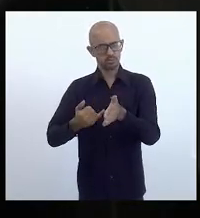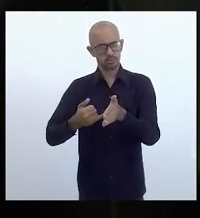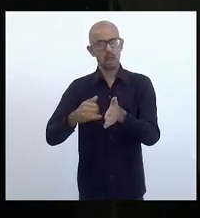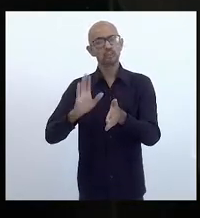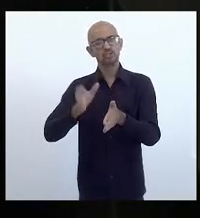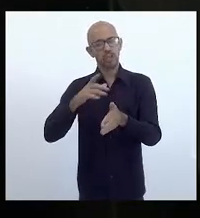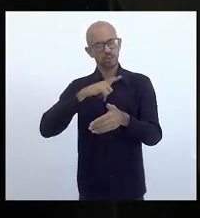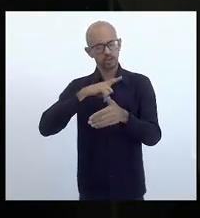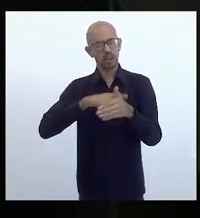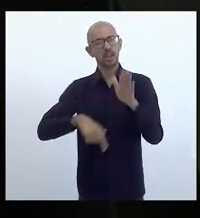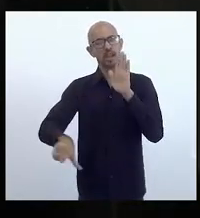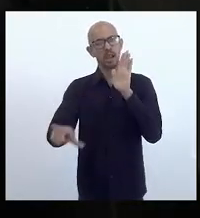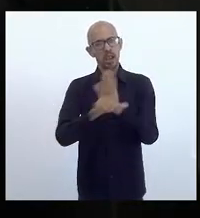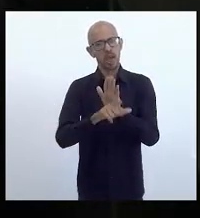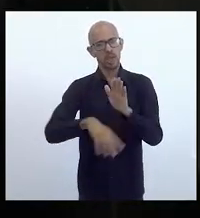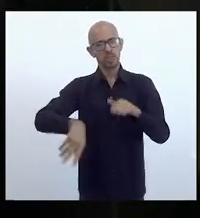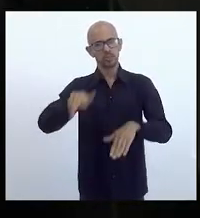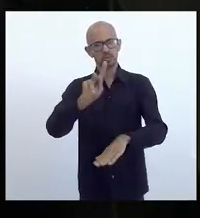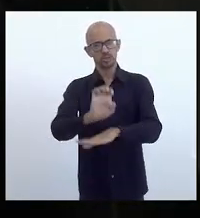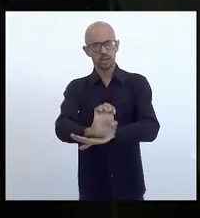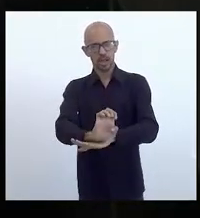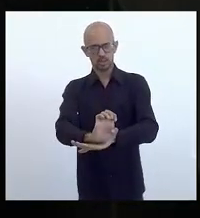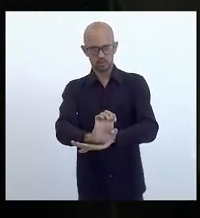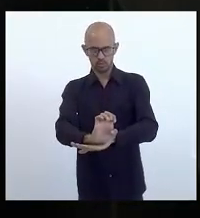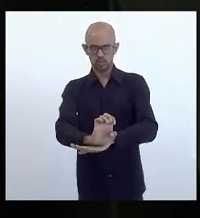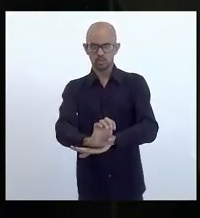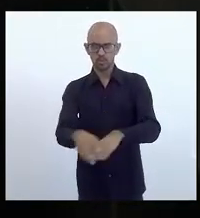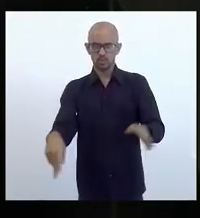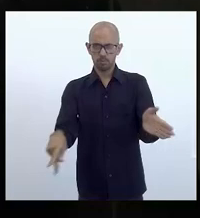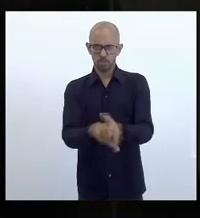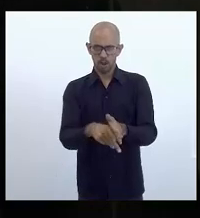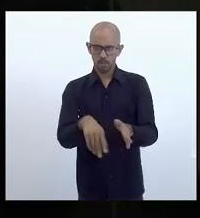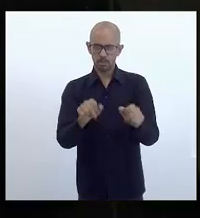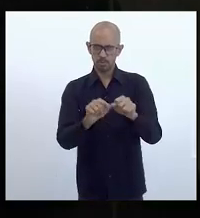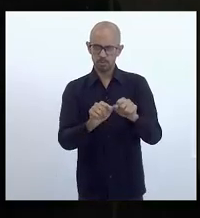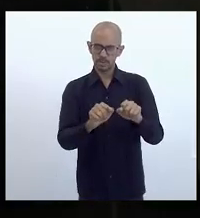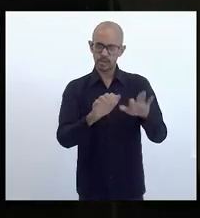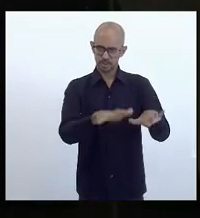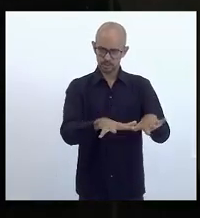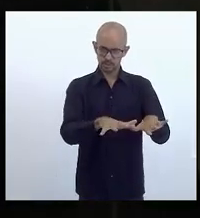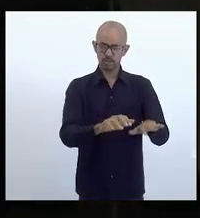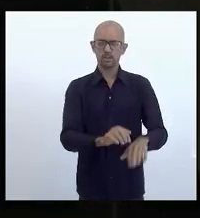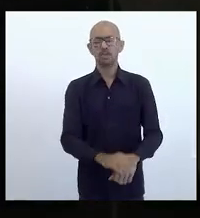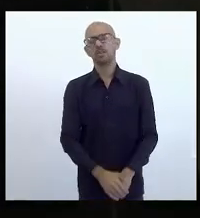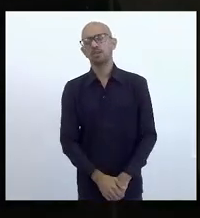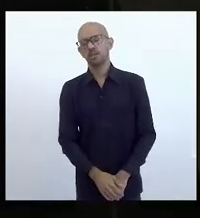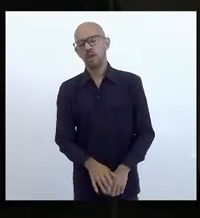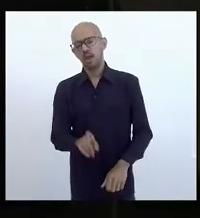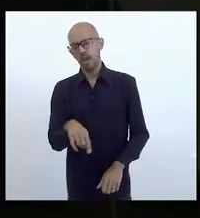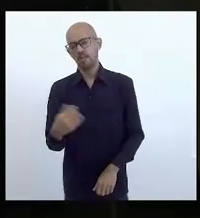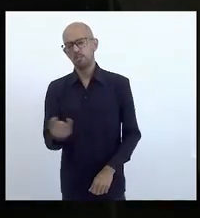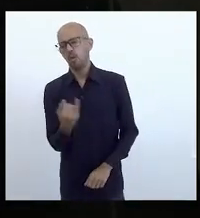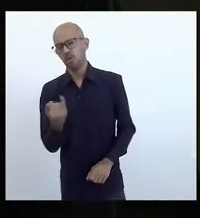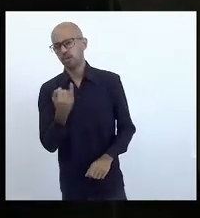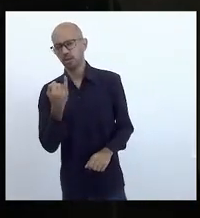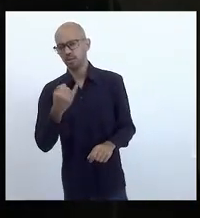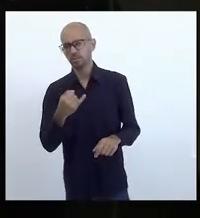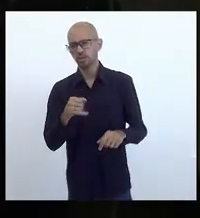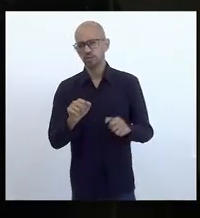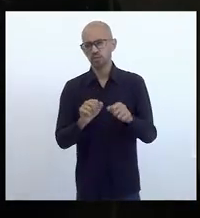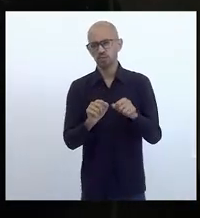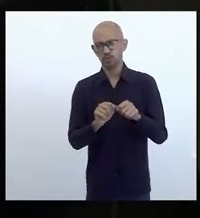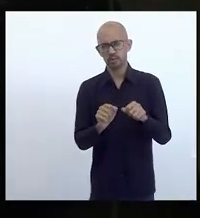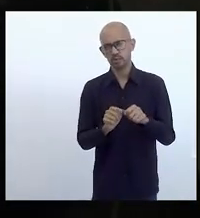Paulo. Nós temos lei estadual em vigor. Portanto, é muito importante que a gente saiba, afinal de contas, viu, deputado Márcio